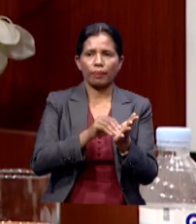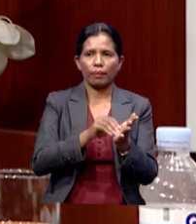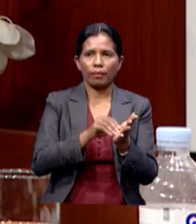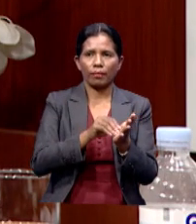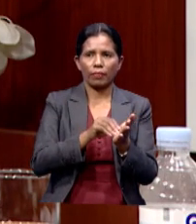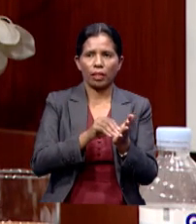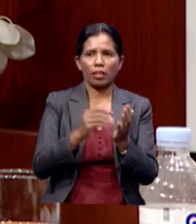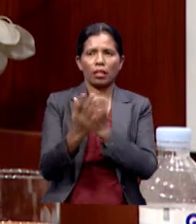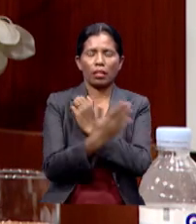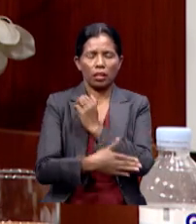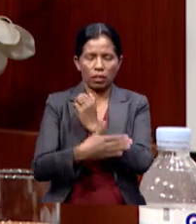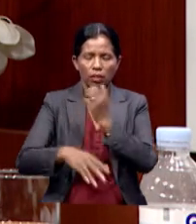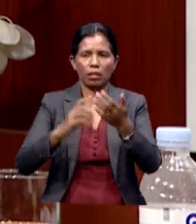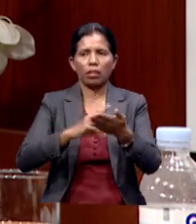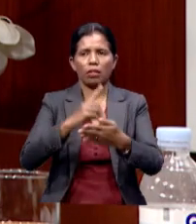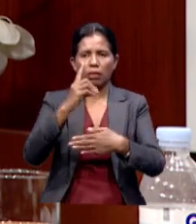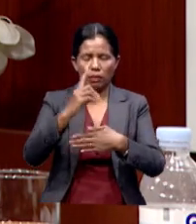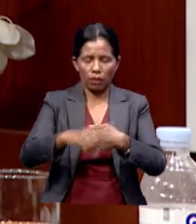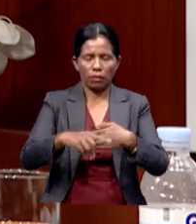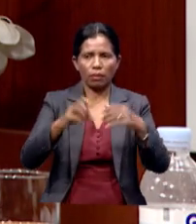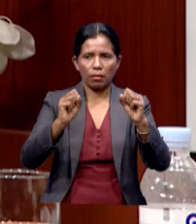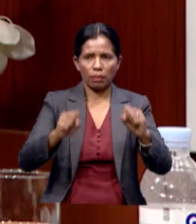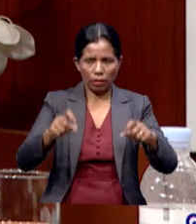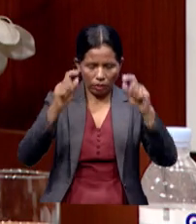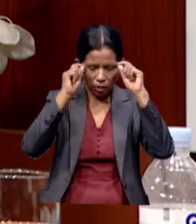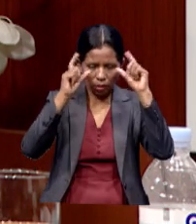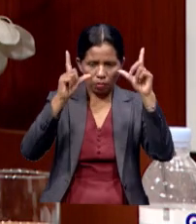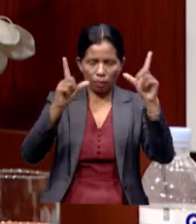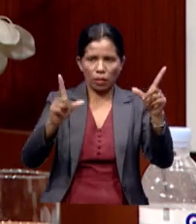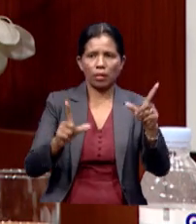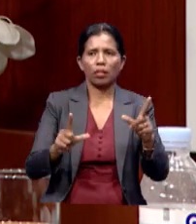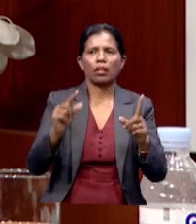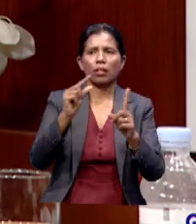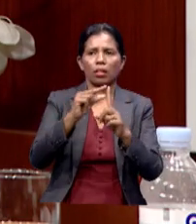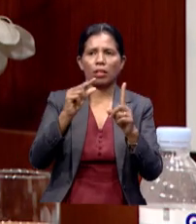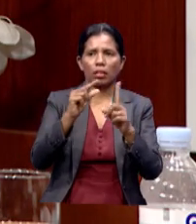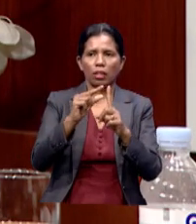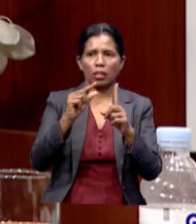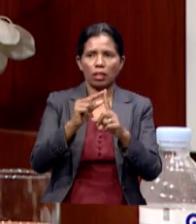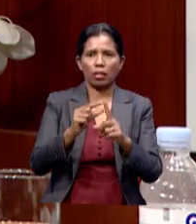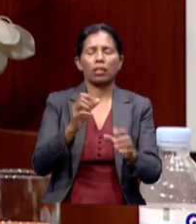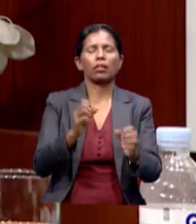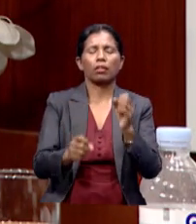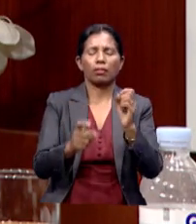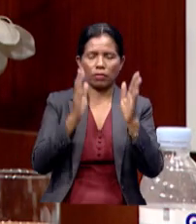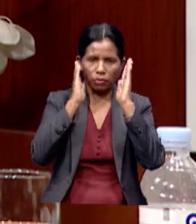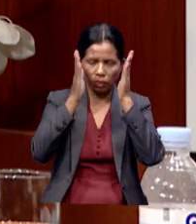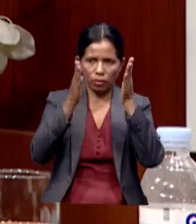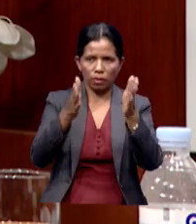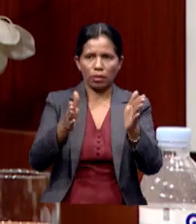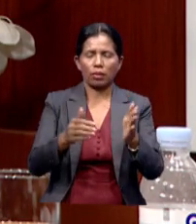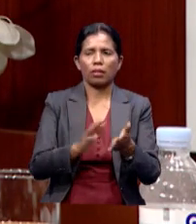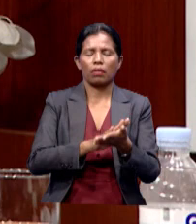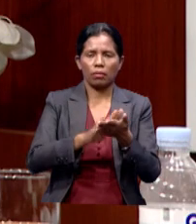vai ser desenvolvido, mas bela. E a Timor exige, e dali a fora, usa celeridade,